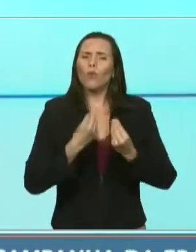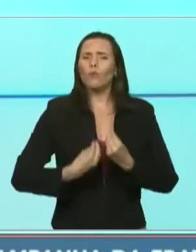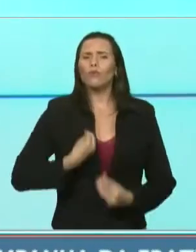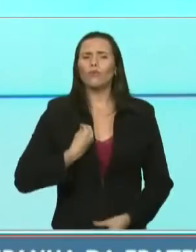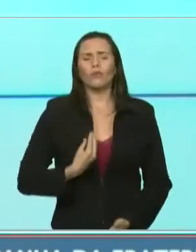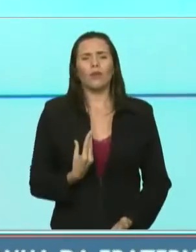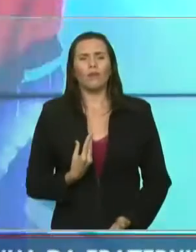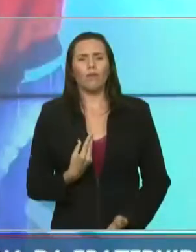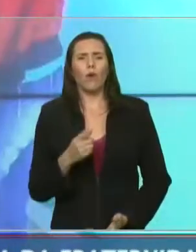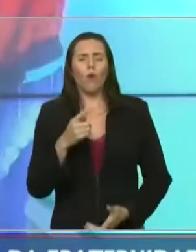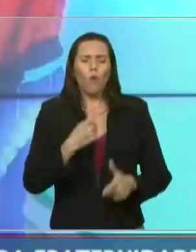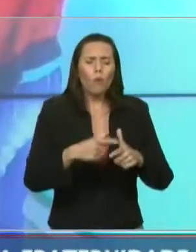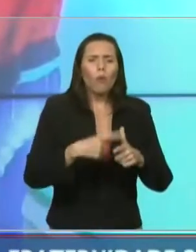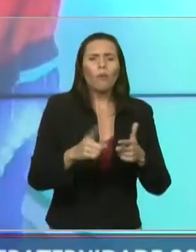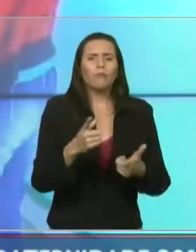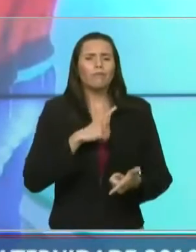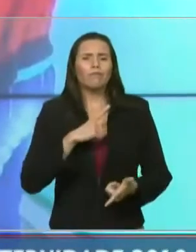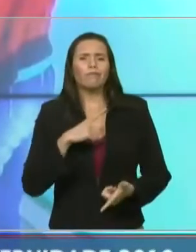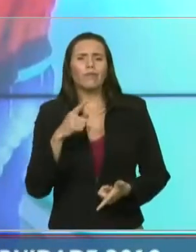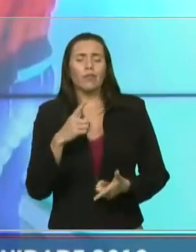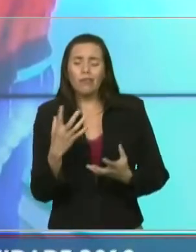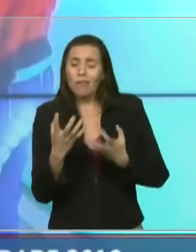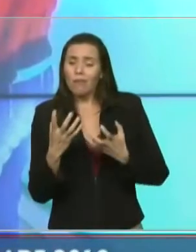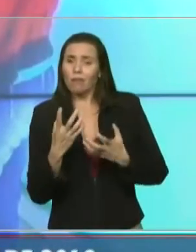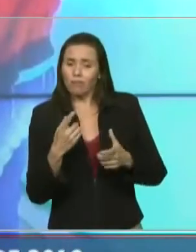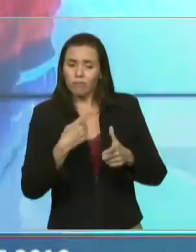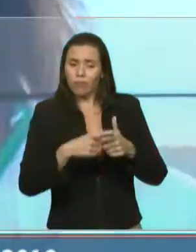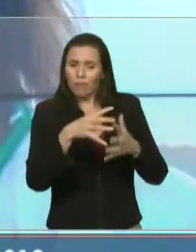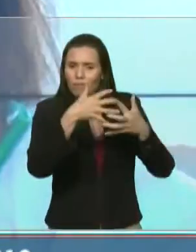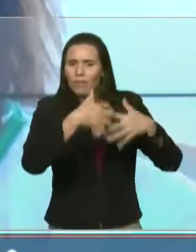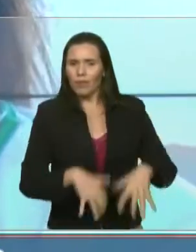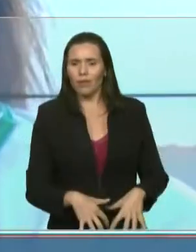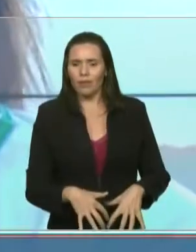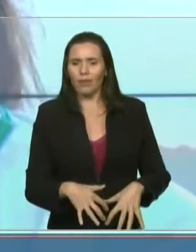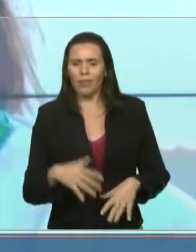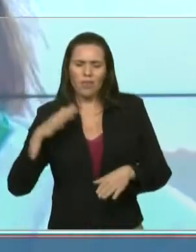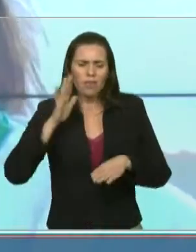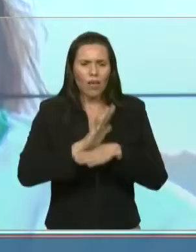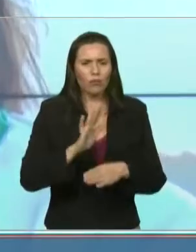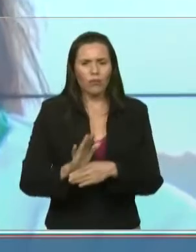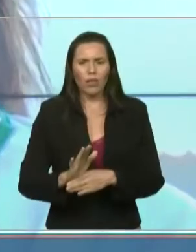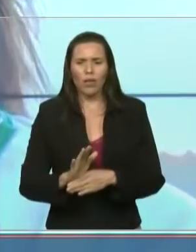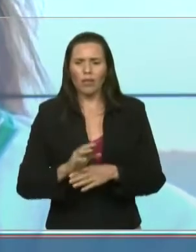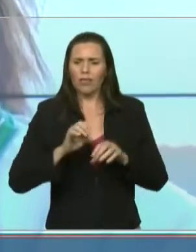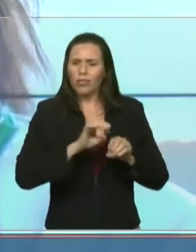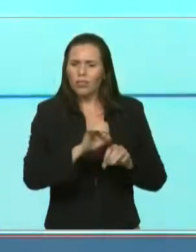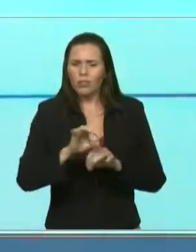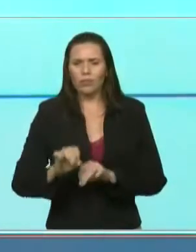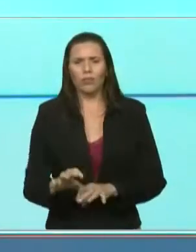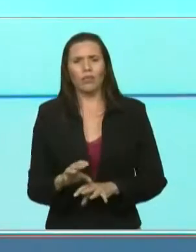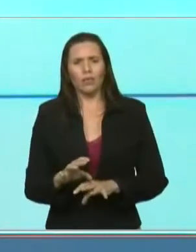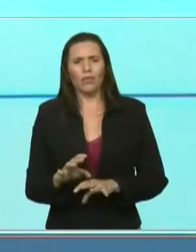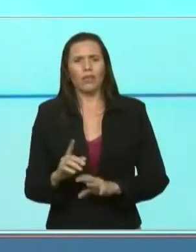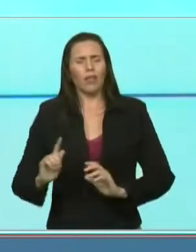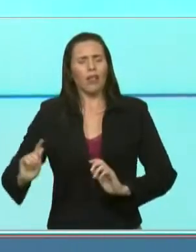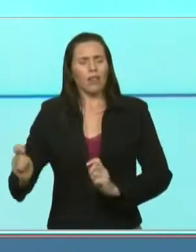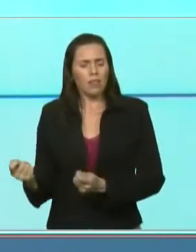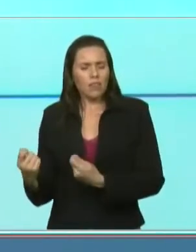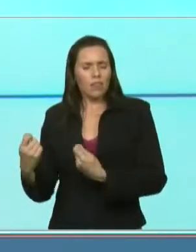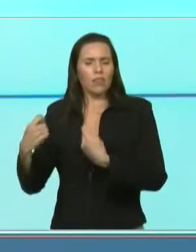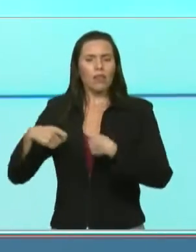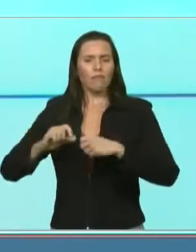igreja trazendo pessoas que vêm reforçar o que a gente já está fazendo e trazer mais capacitação para